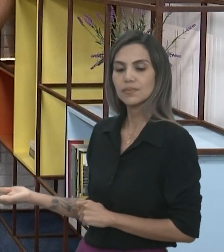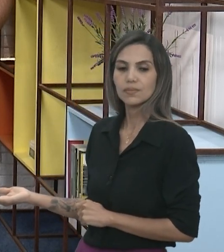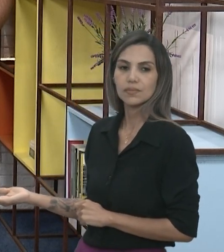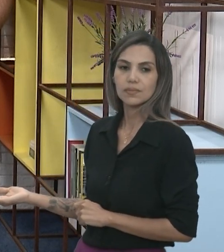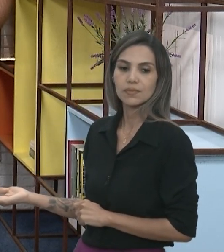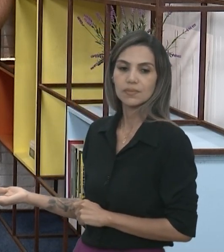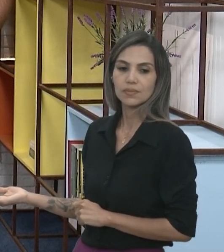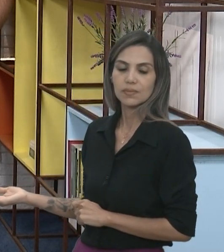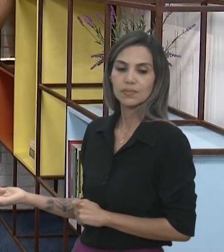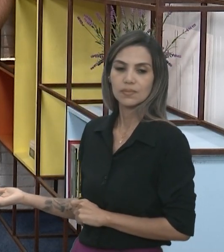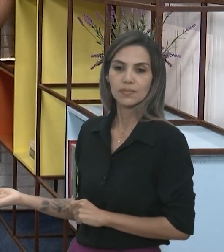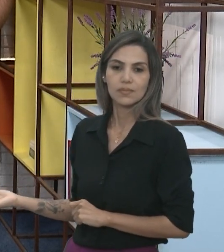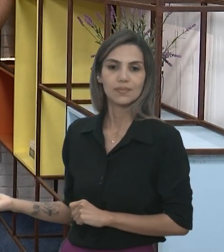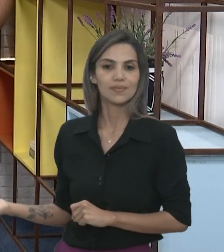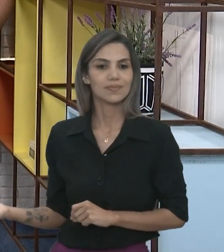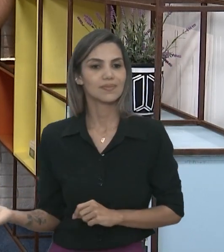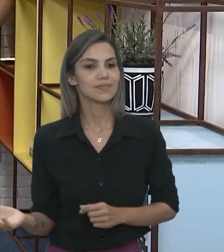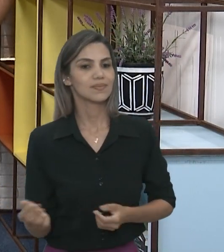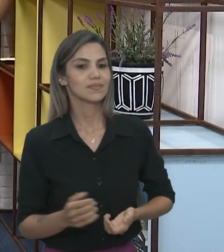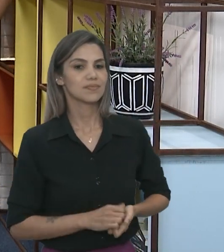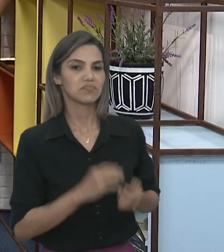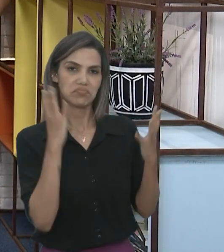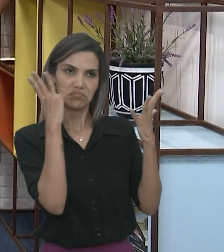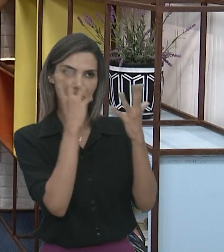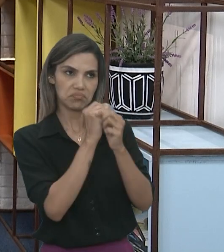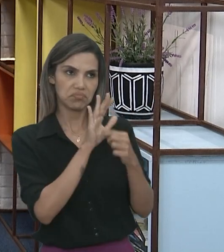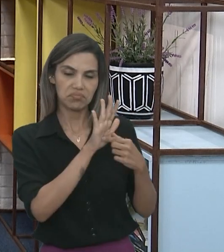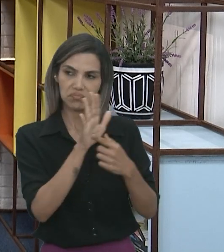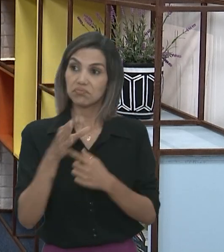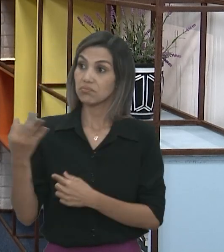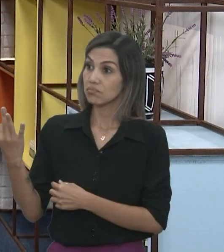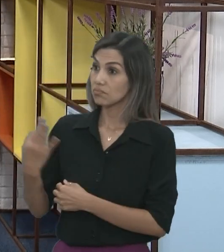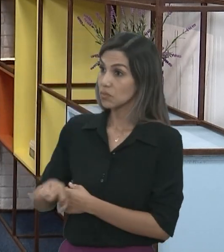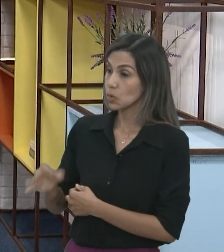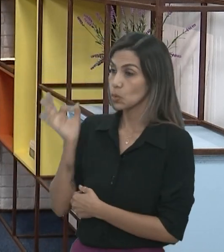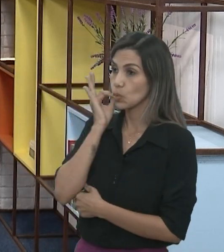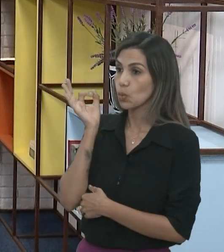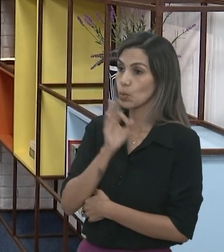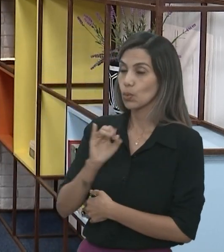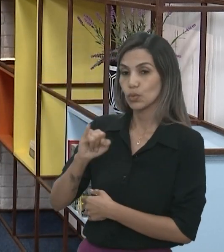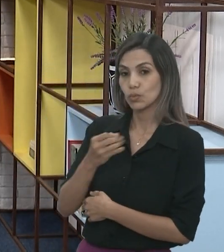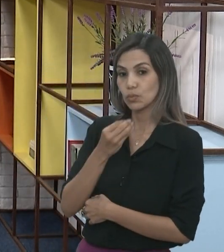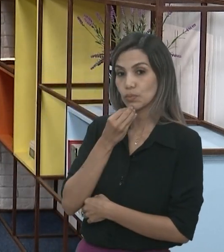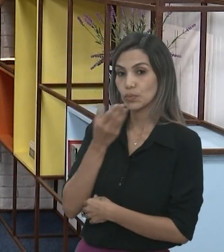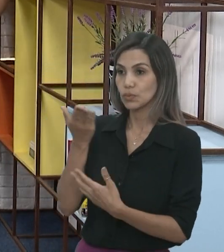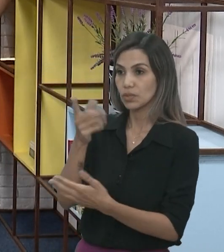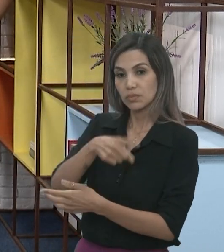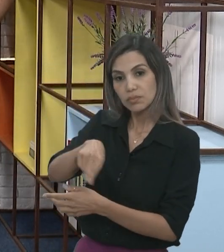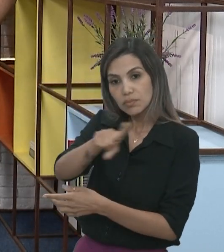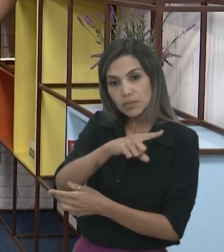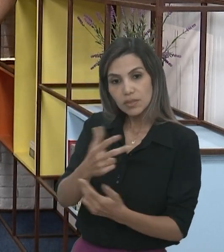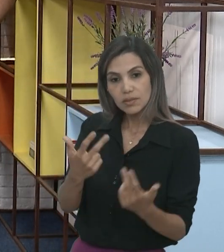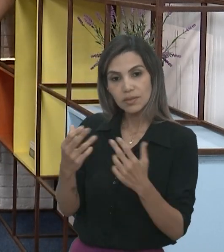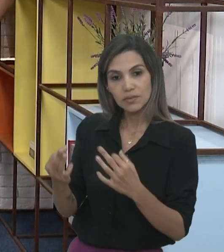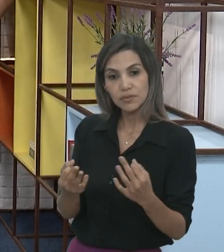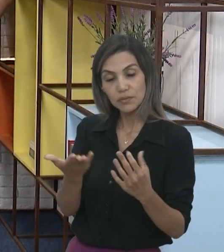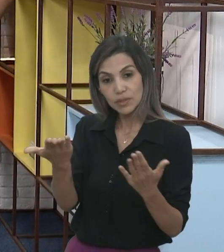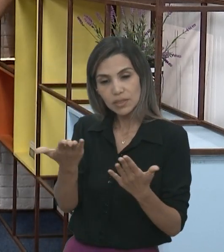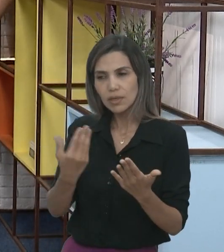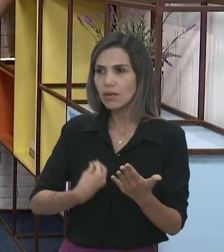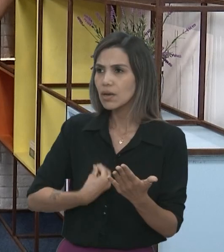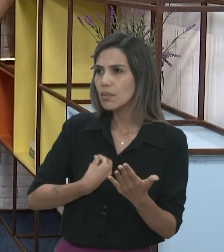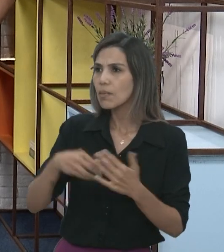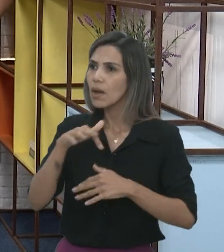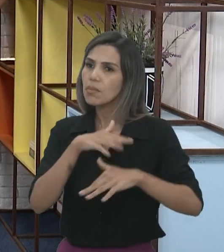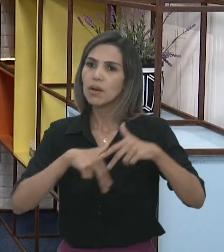@fav_UFG, do jeito que aparece aí para você. Bonita a exposição, né, Cássio? Muito bonito, uma ótima oportunidade, inclusive, para você que está passando aqui pela universidade, caso